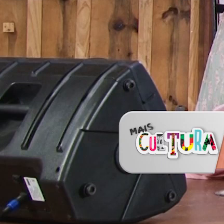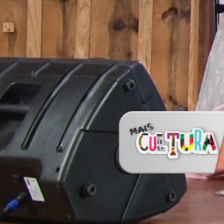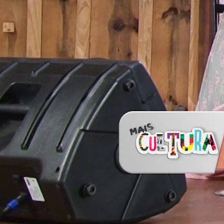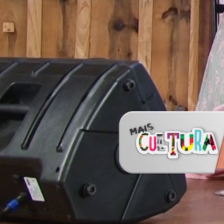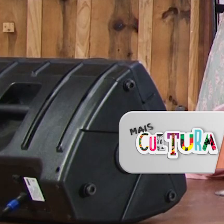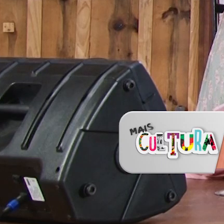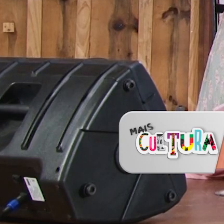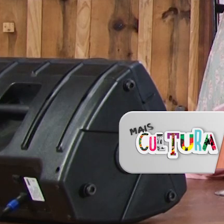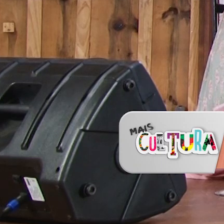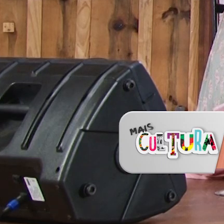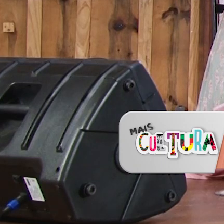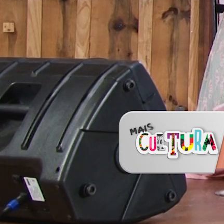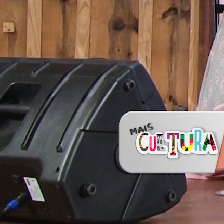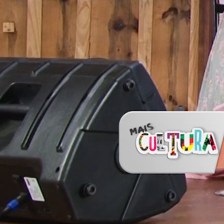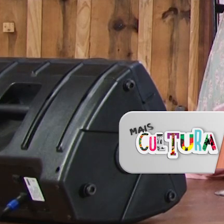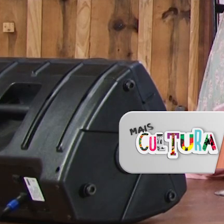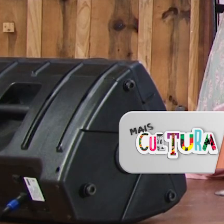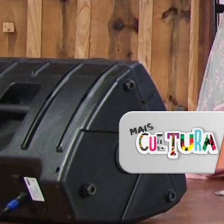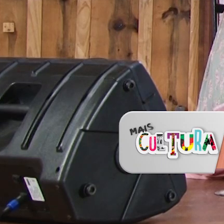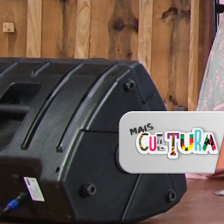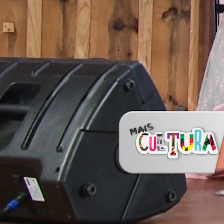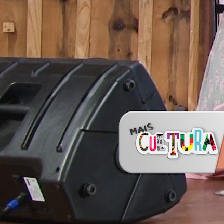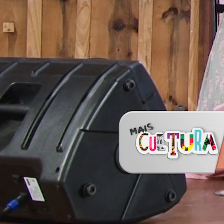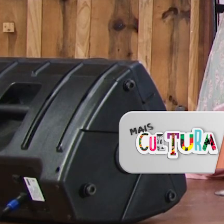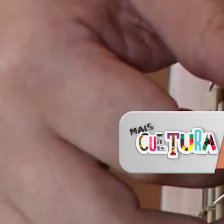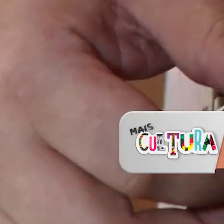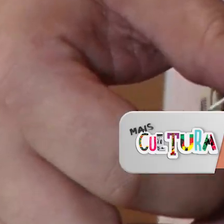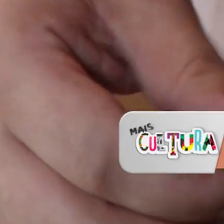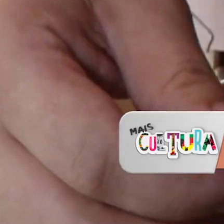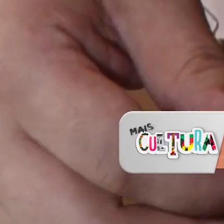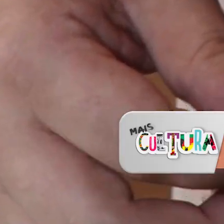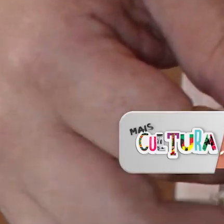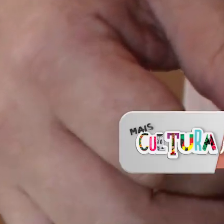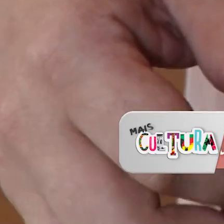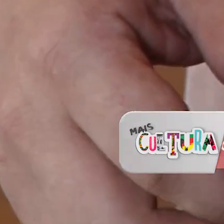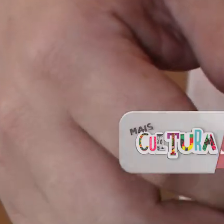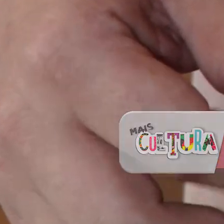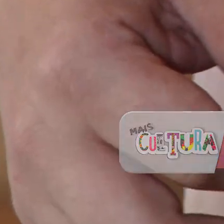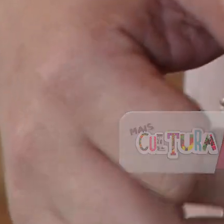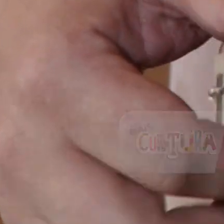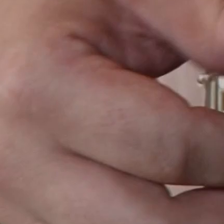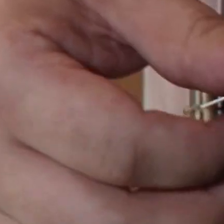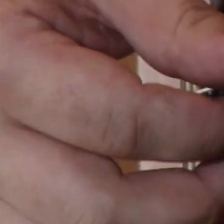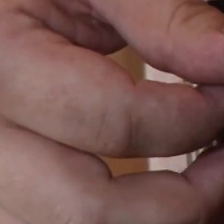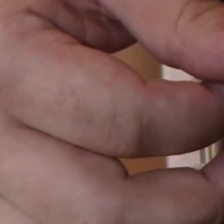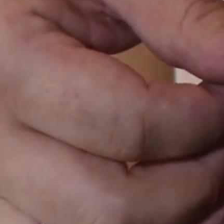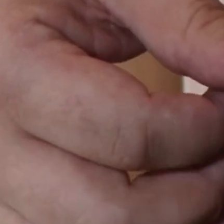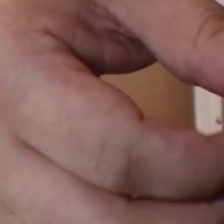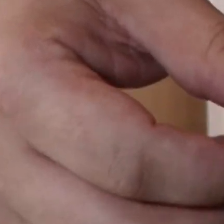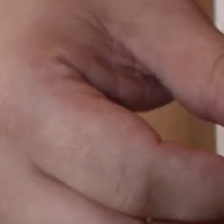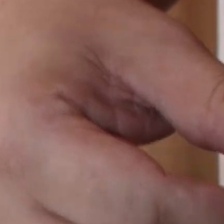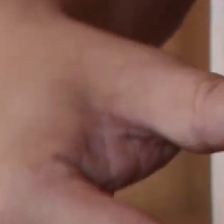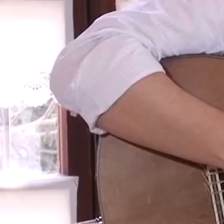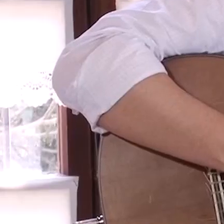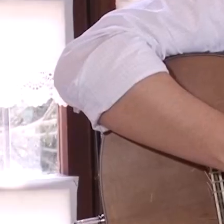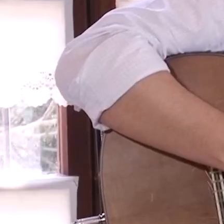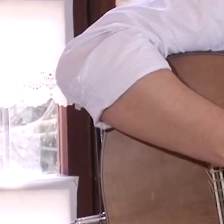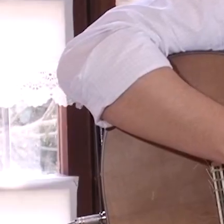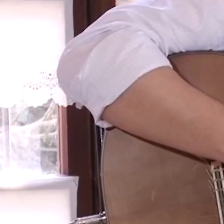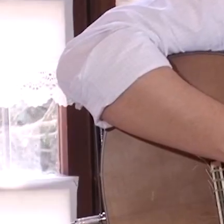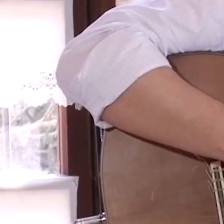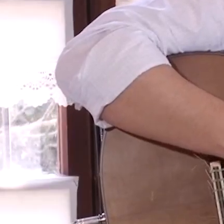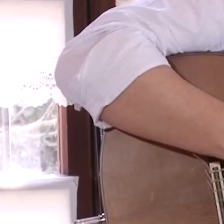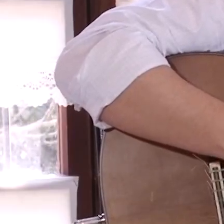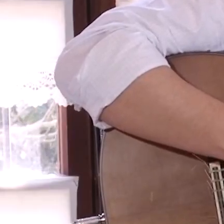Eu quero andar nas coxilhas, sentindo as flechilhas das ervas do chão, ter os